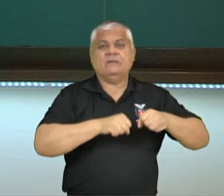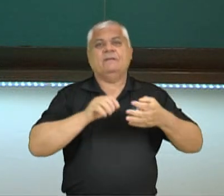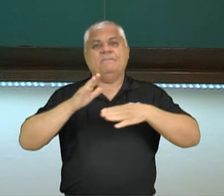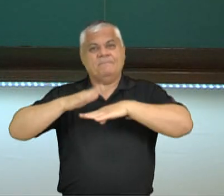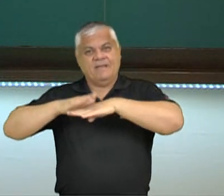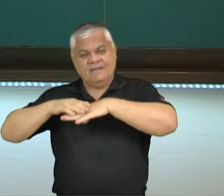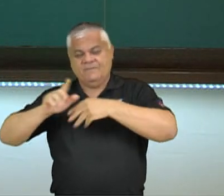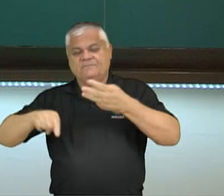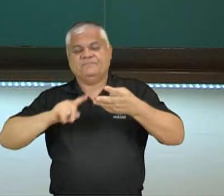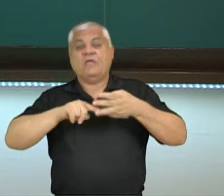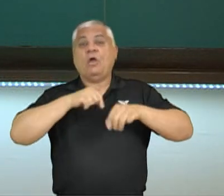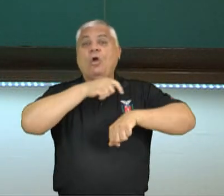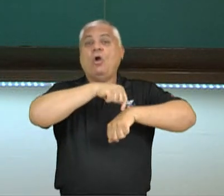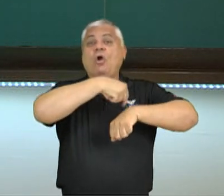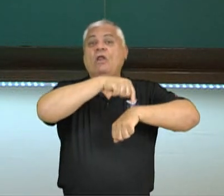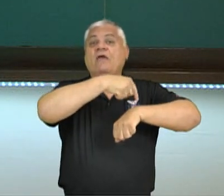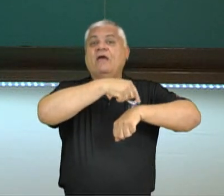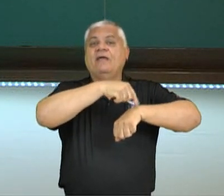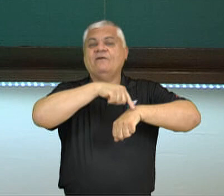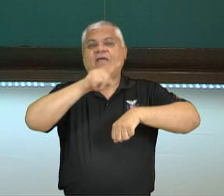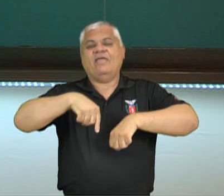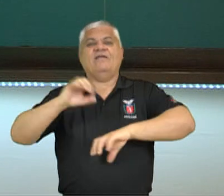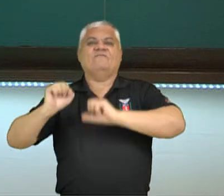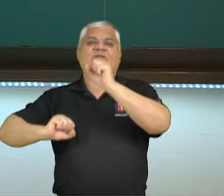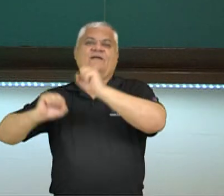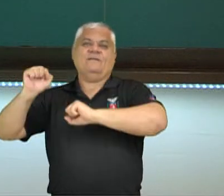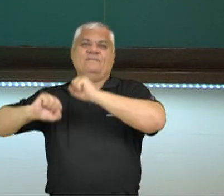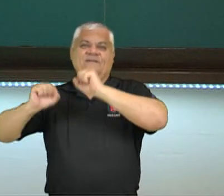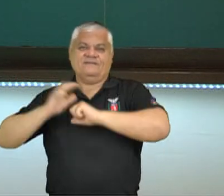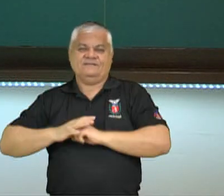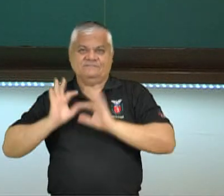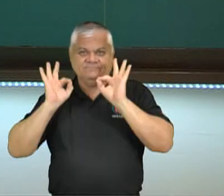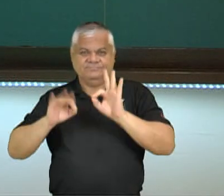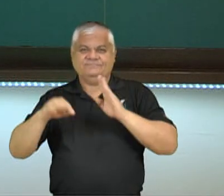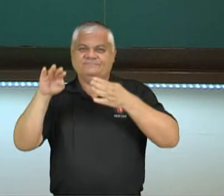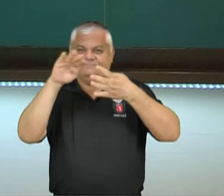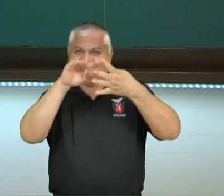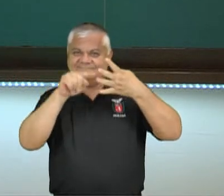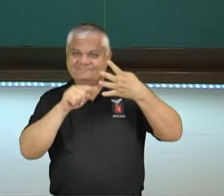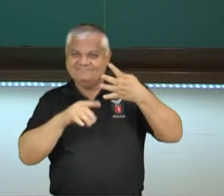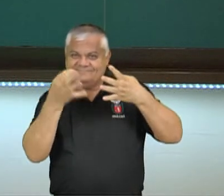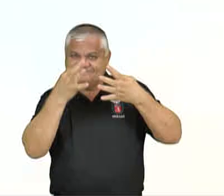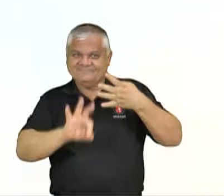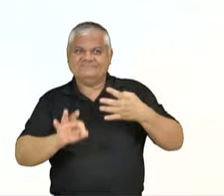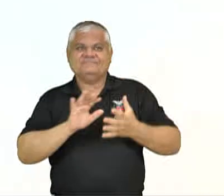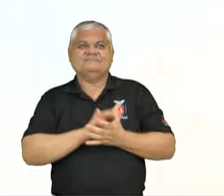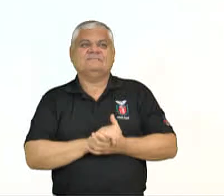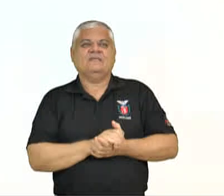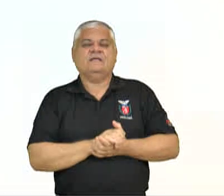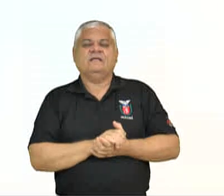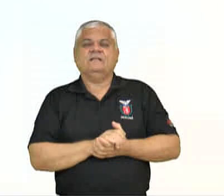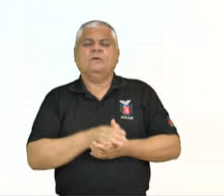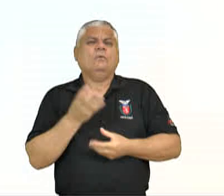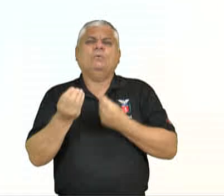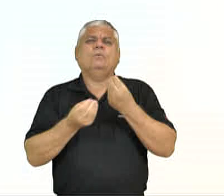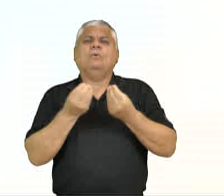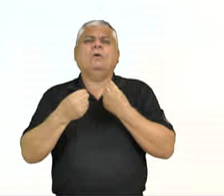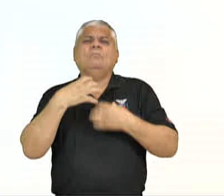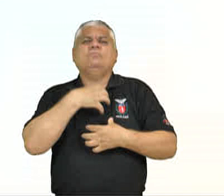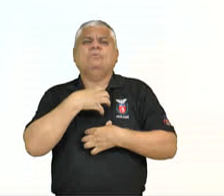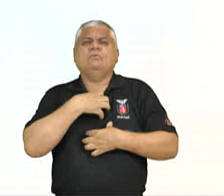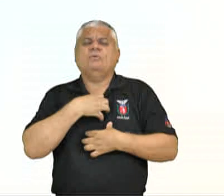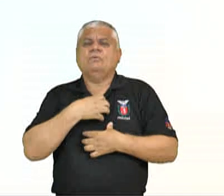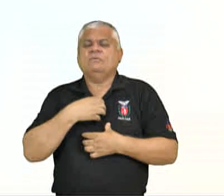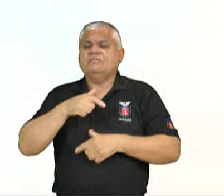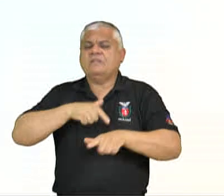manufatura. Horário imposto pelo patrão, sistema fabril, a correção da nossa atividade, né? Condições de trabalho